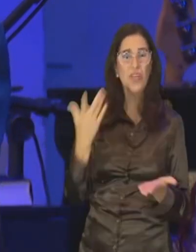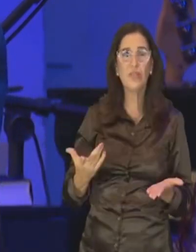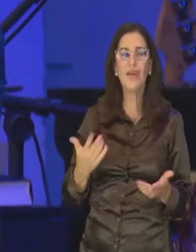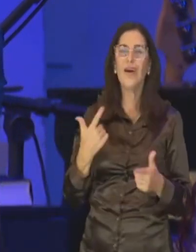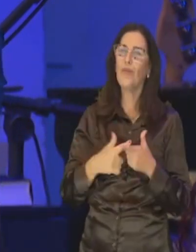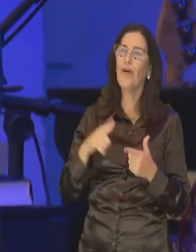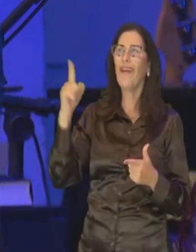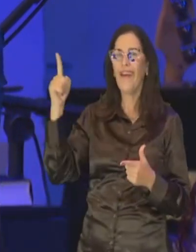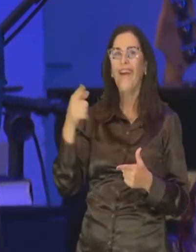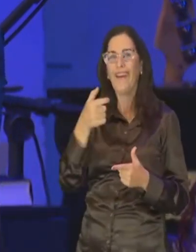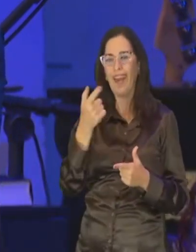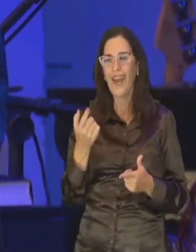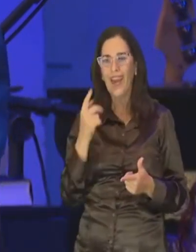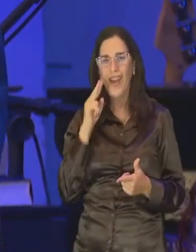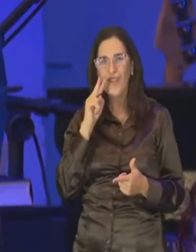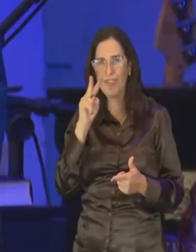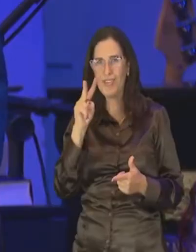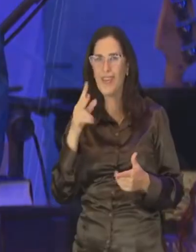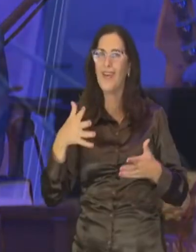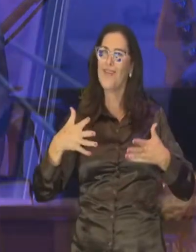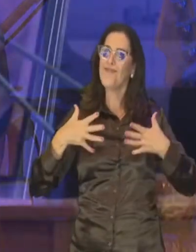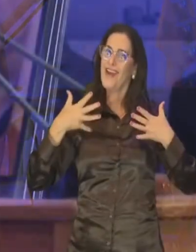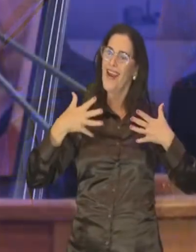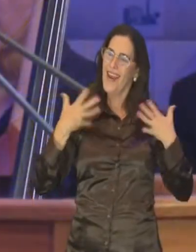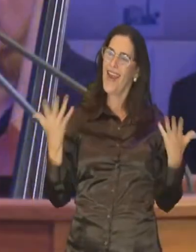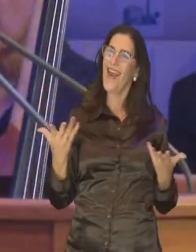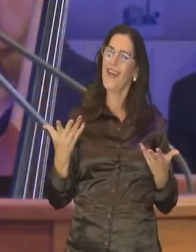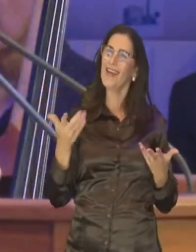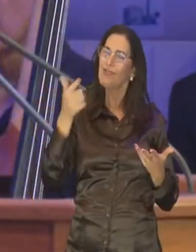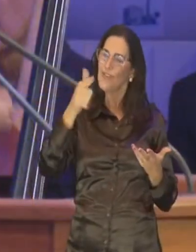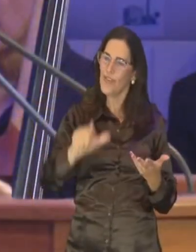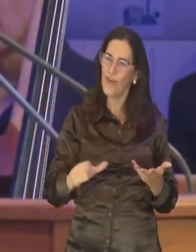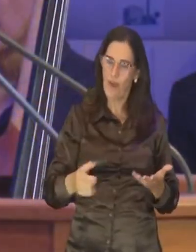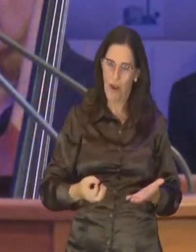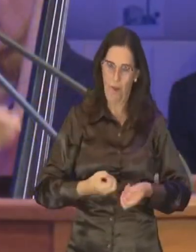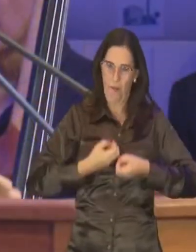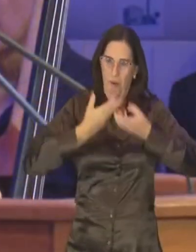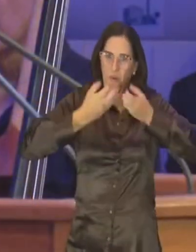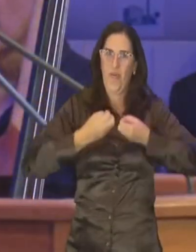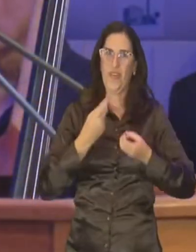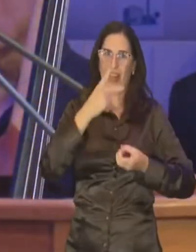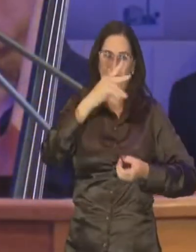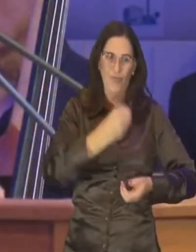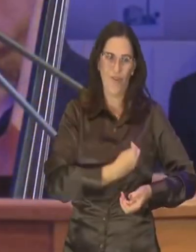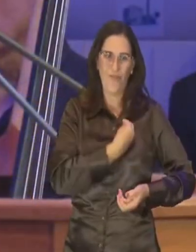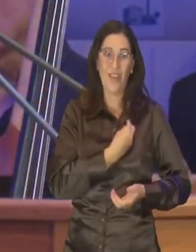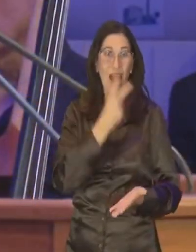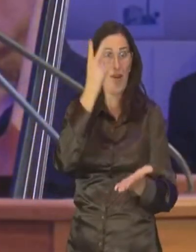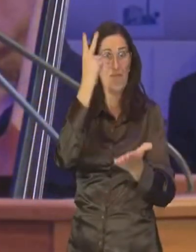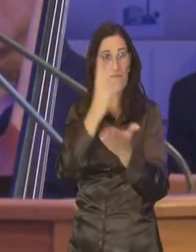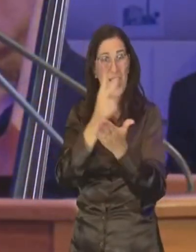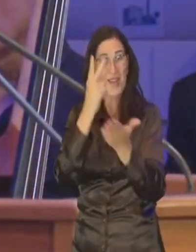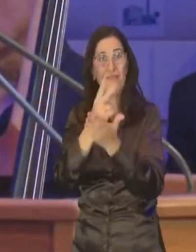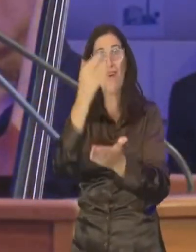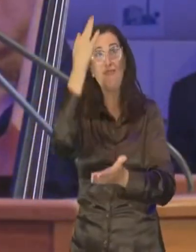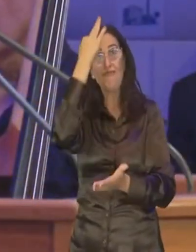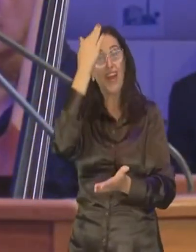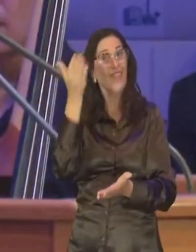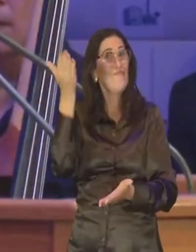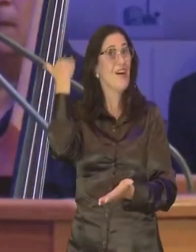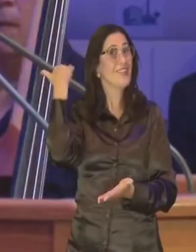Porque Deus quer que você volte a ficar alegre. Ele quer produzir de novo em você a mesma fé que você